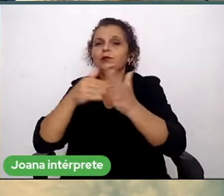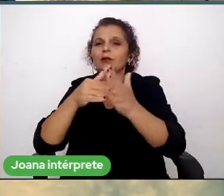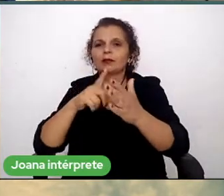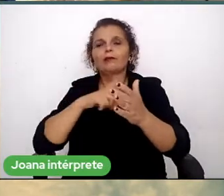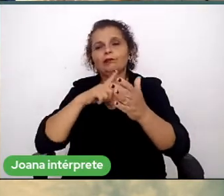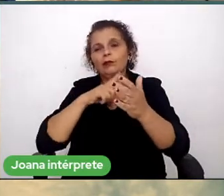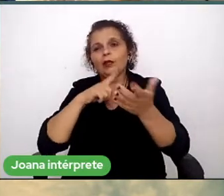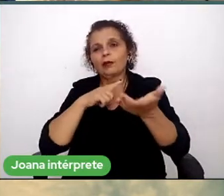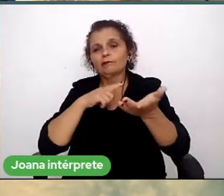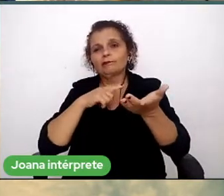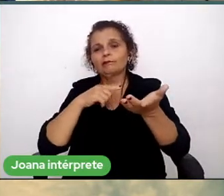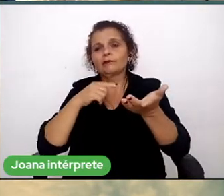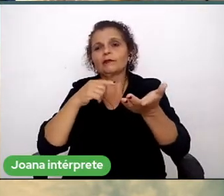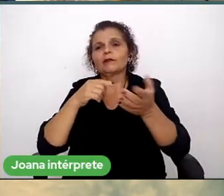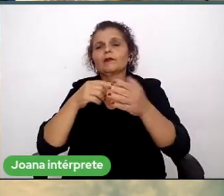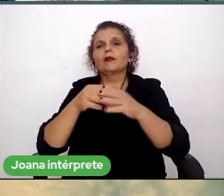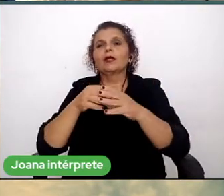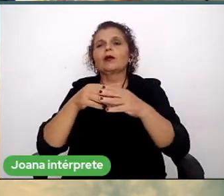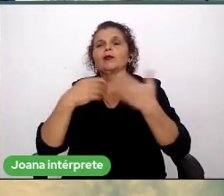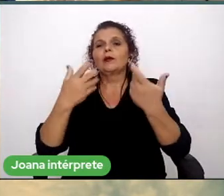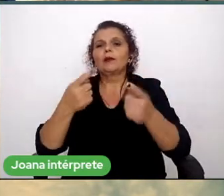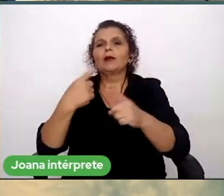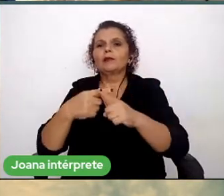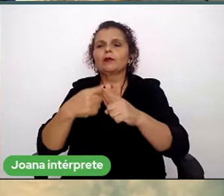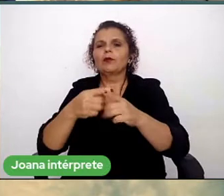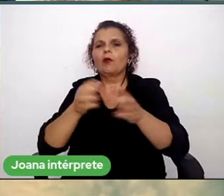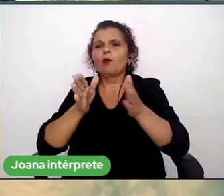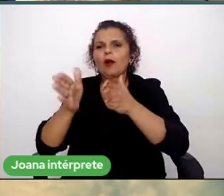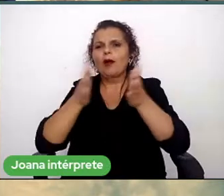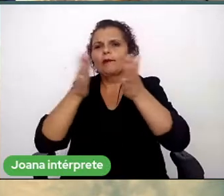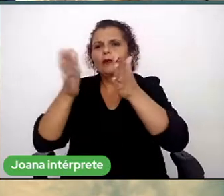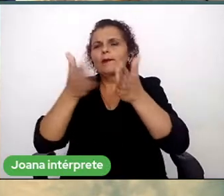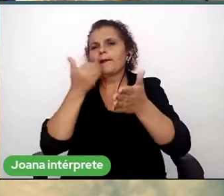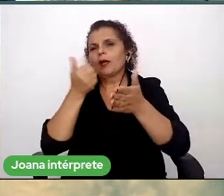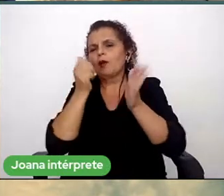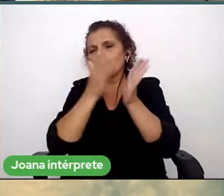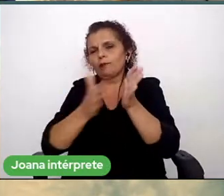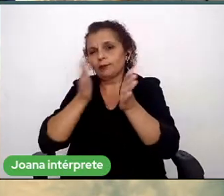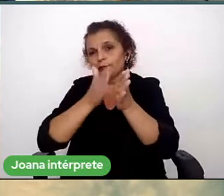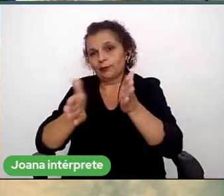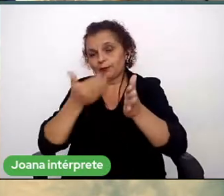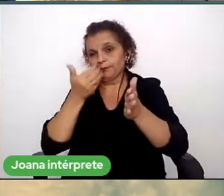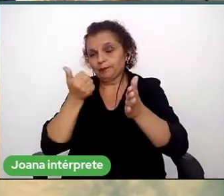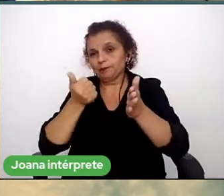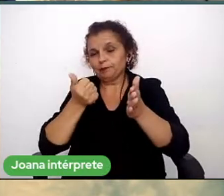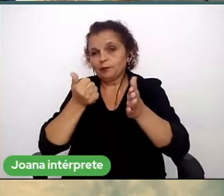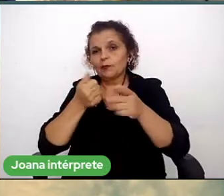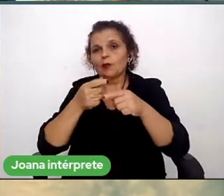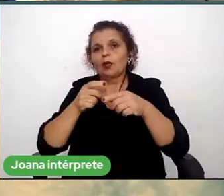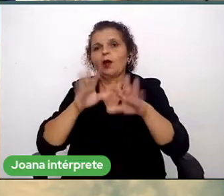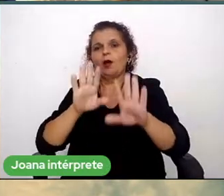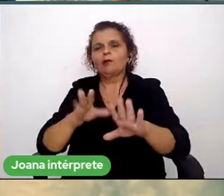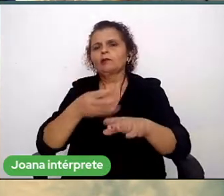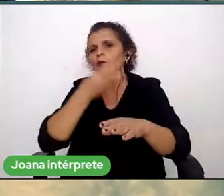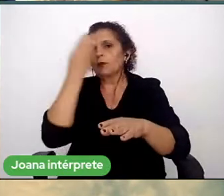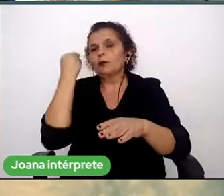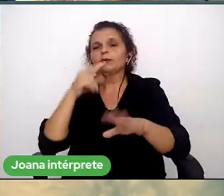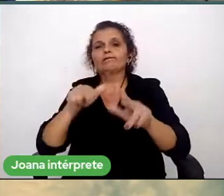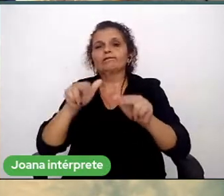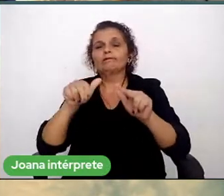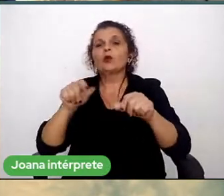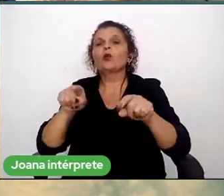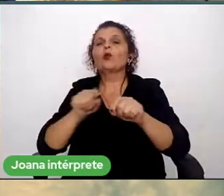esse ambiente Nesse contexto e qual que é o nosso caminho para produção uma coisa que a gente não pode esquecer de forma